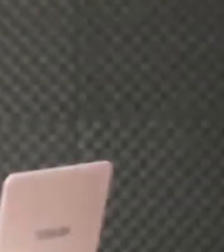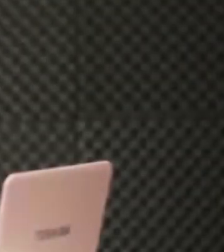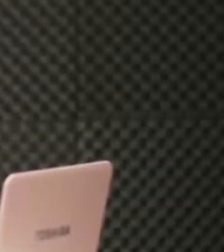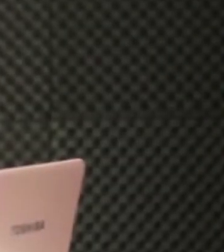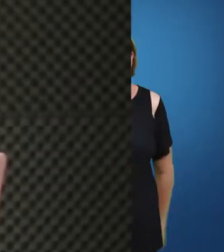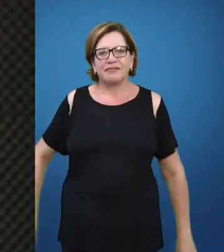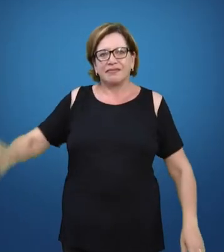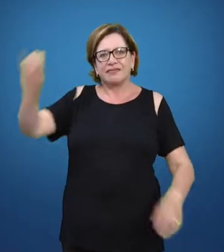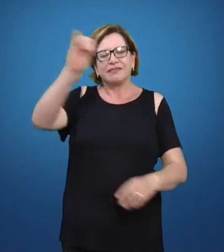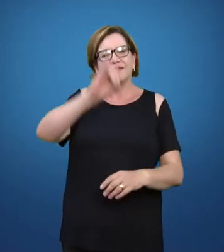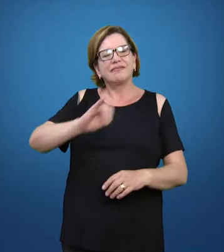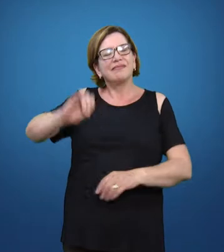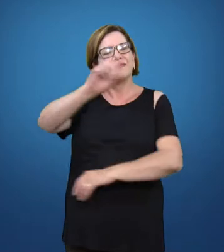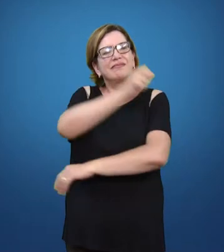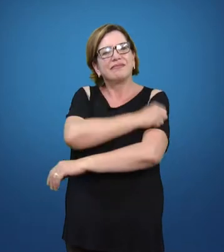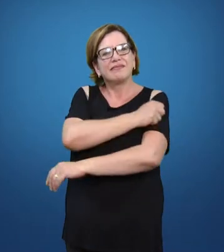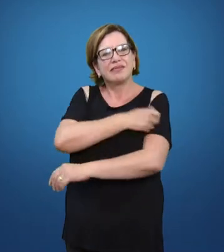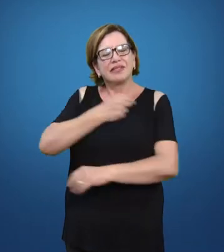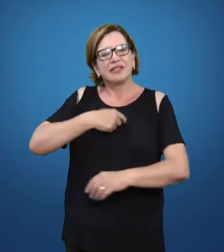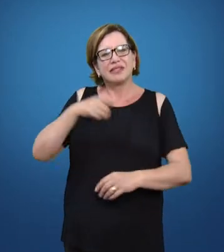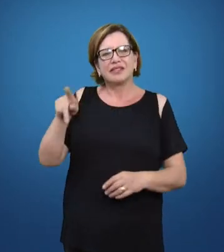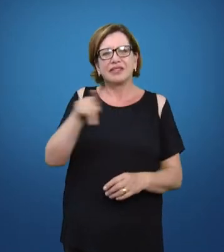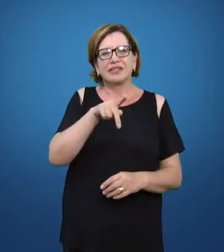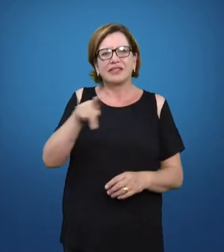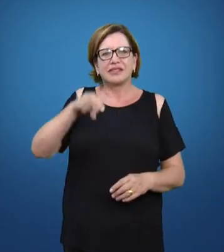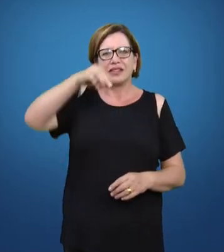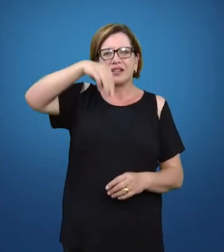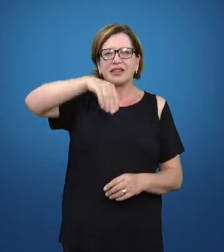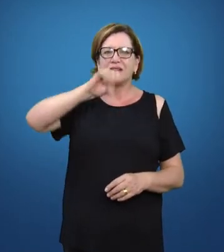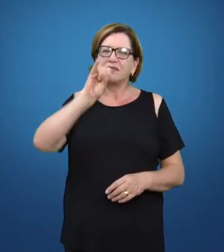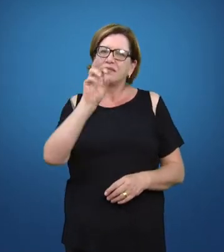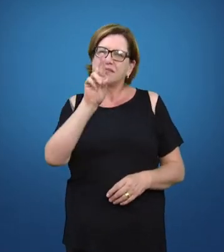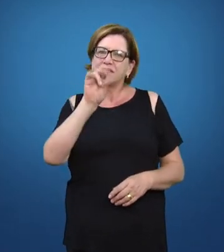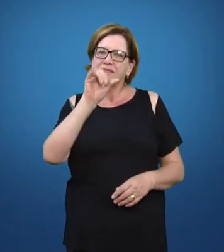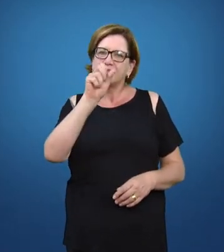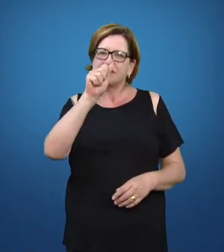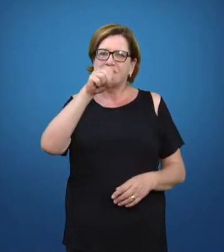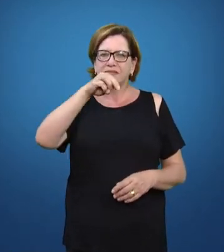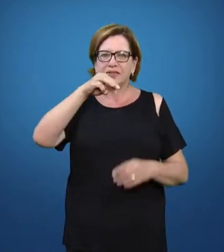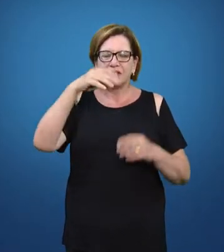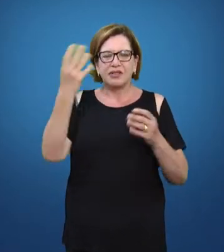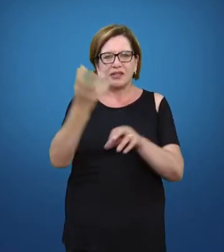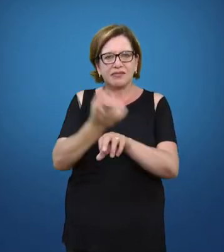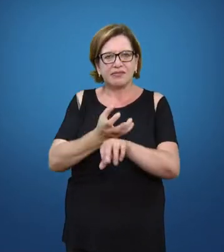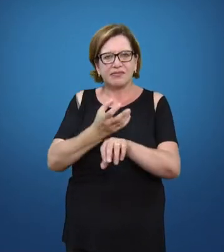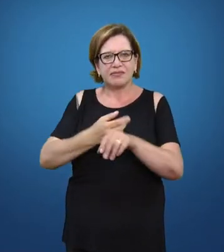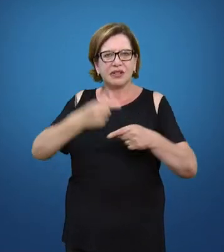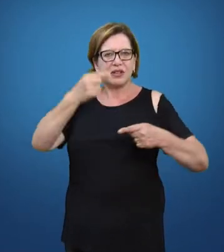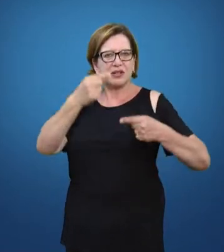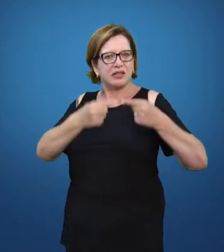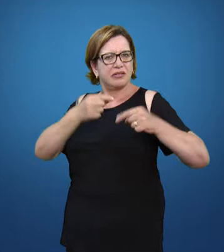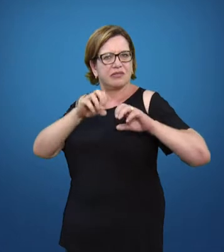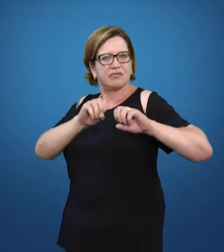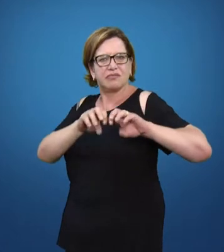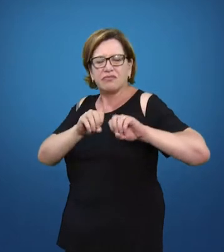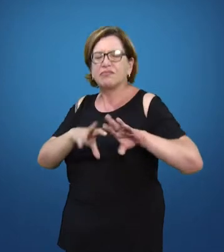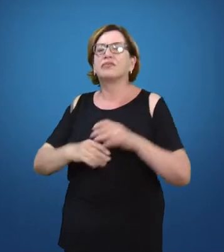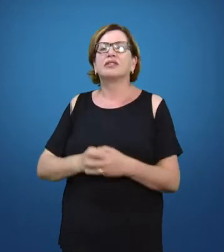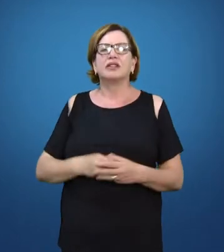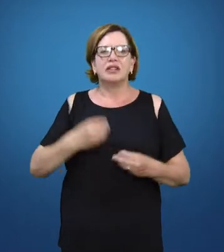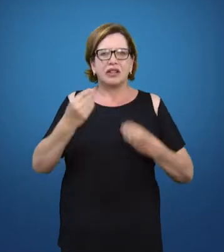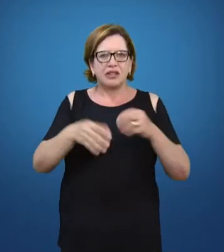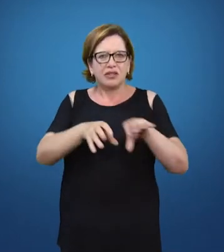olá acadêmicos eu sou professora míriam e iremos trabalhar a disciplina de política educacional